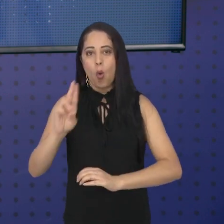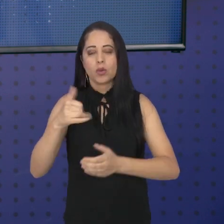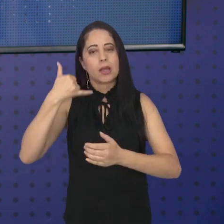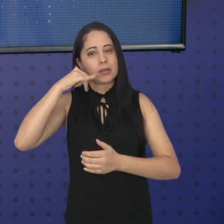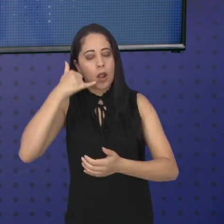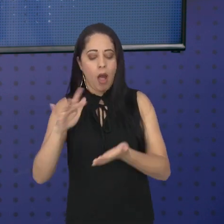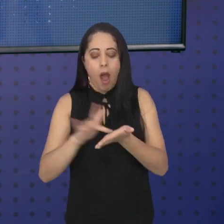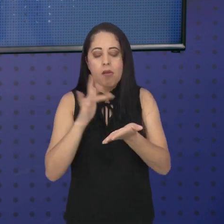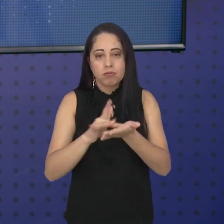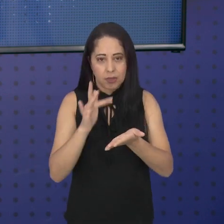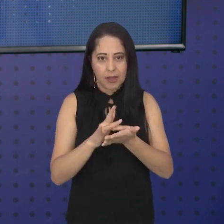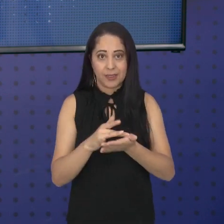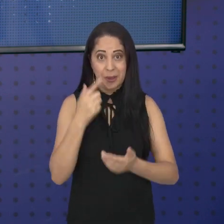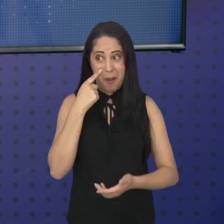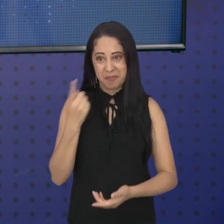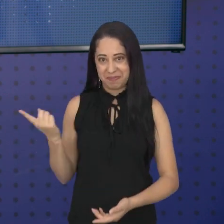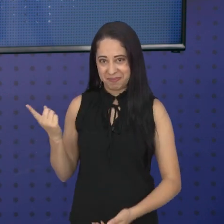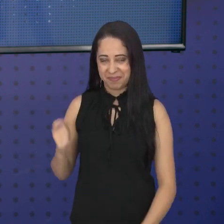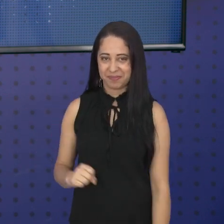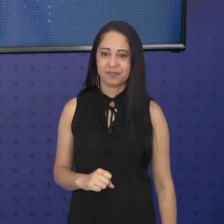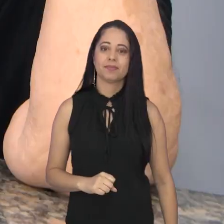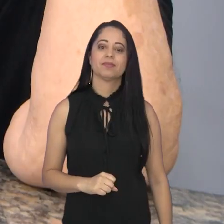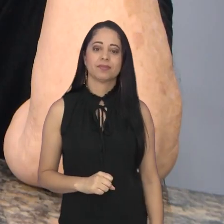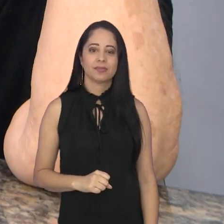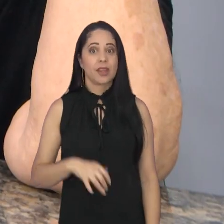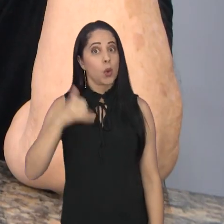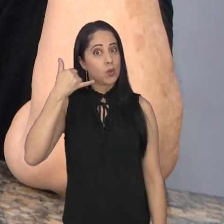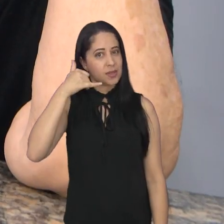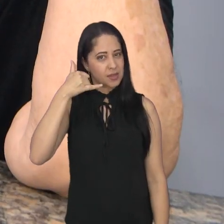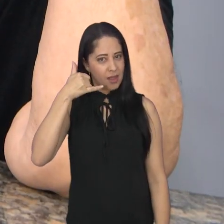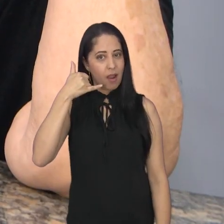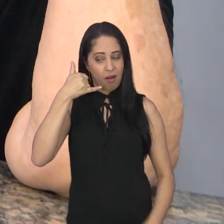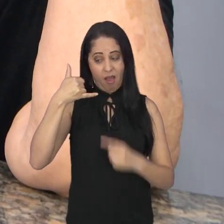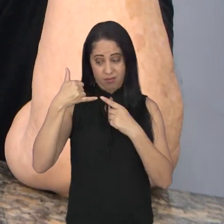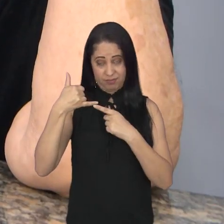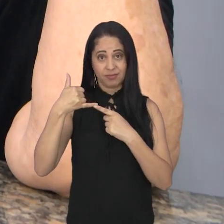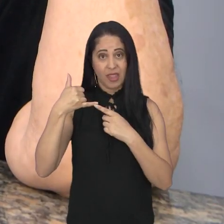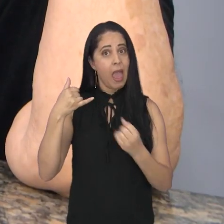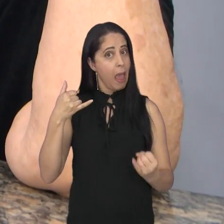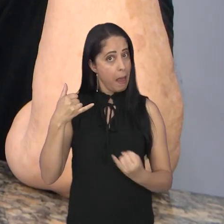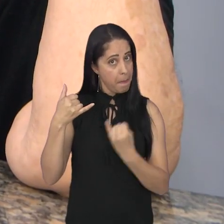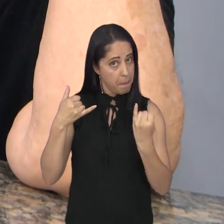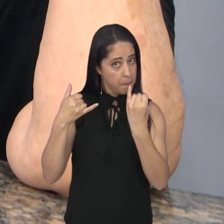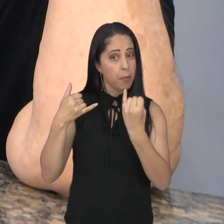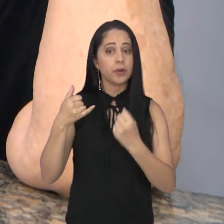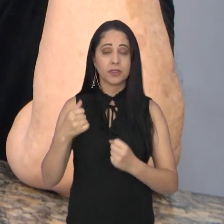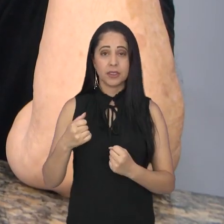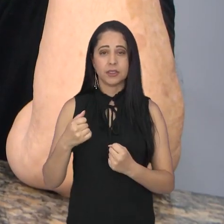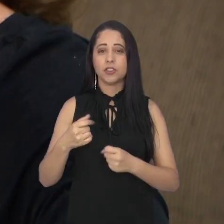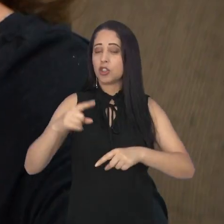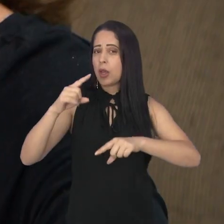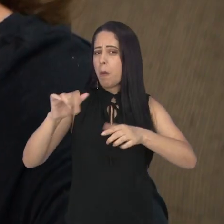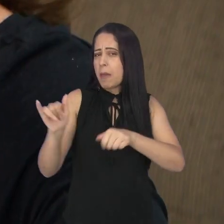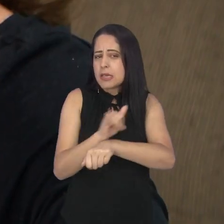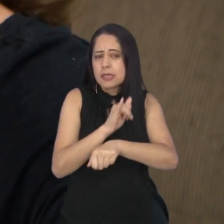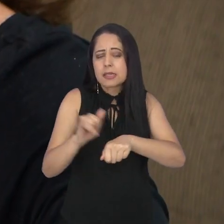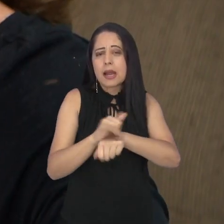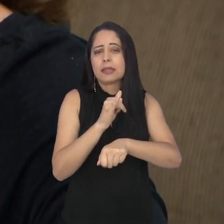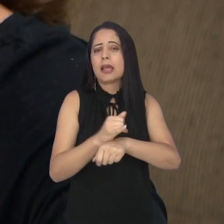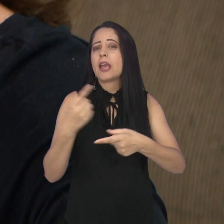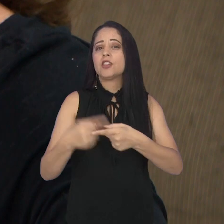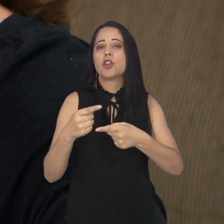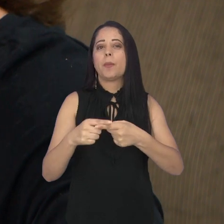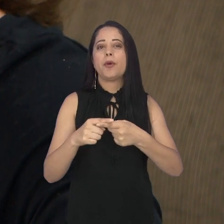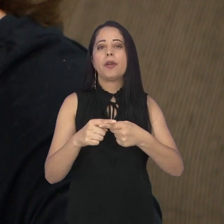utilizando smartphones e tablets. Olha só. O celular se tornou uma boa companhia para Dona Luísa, uma ferramenta que